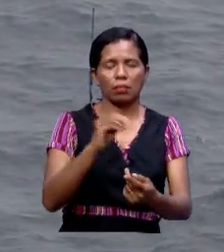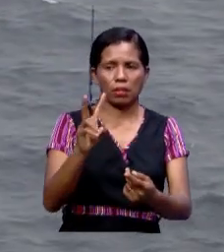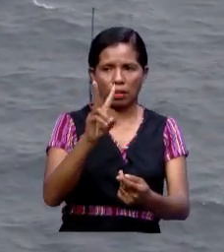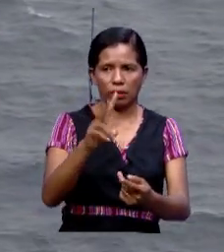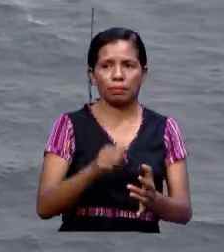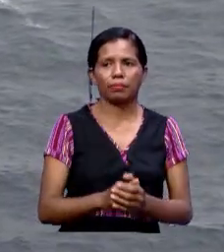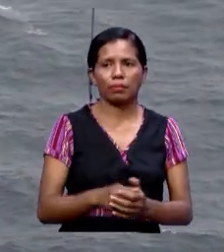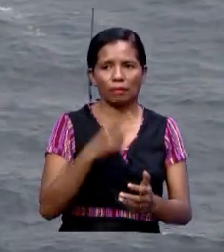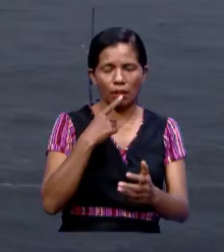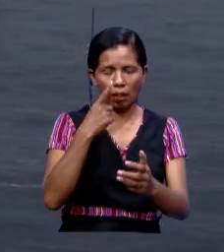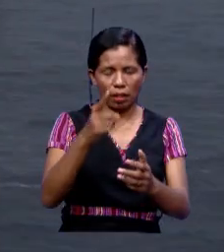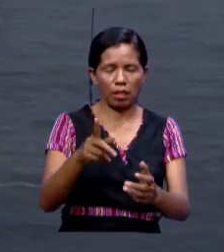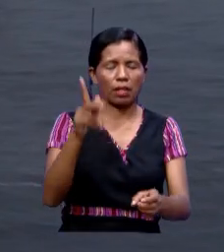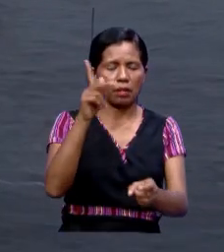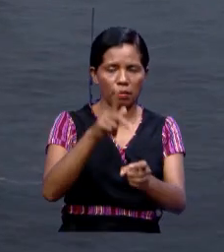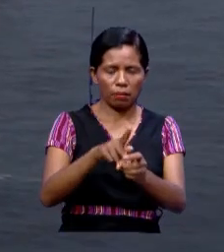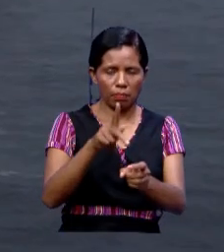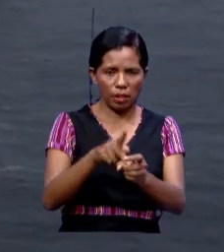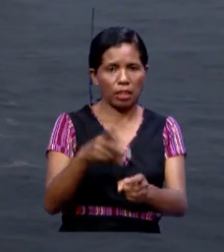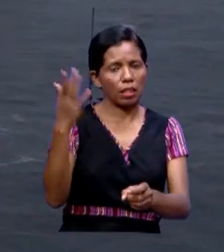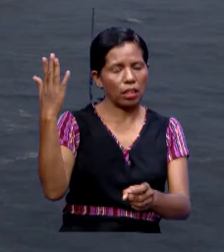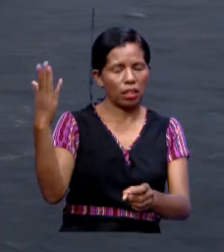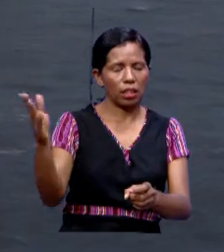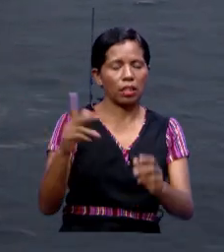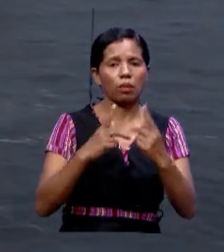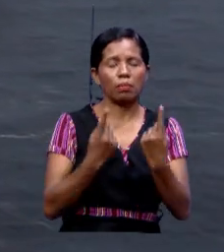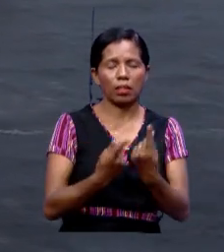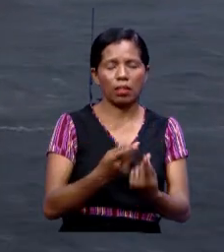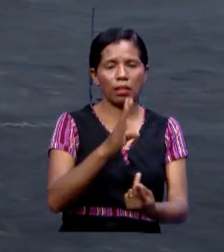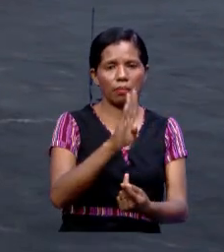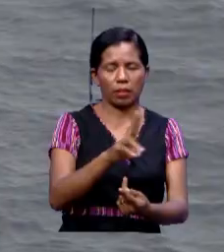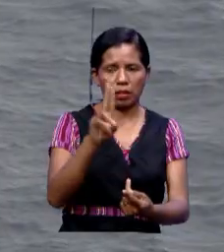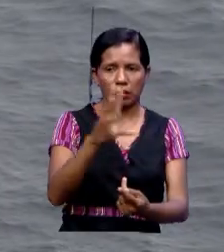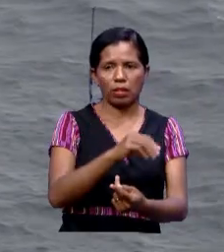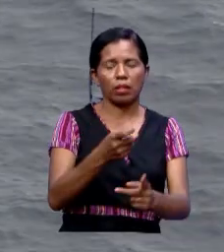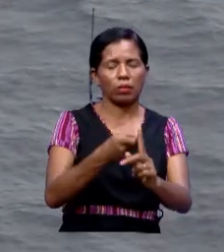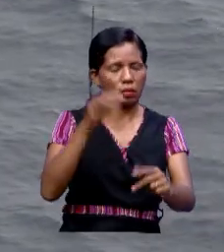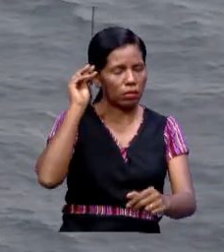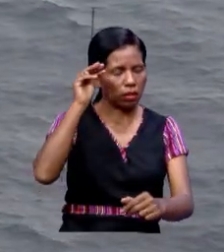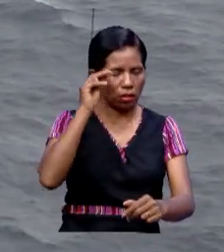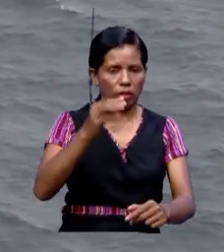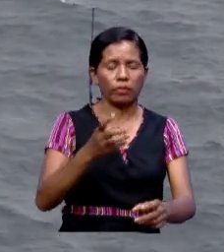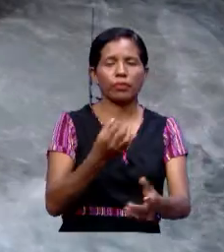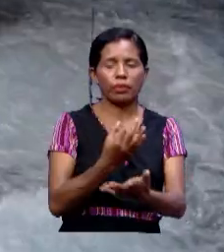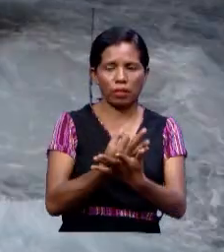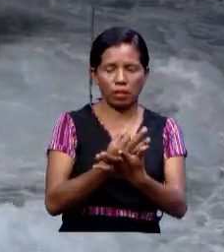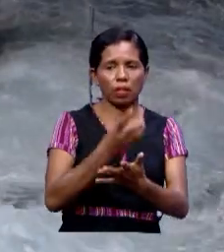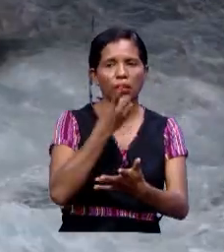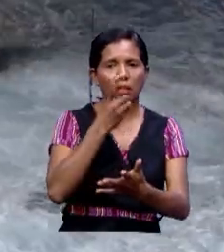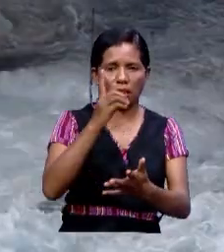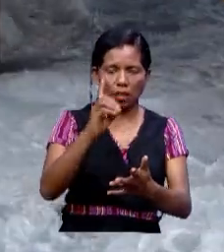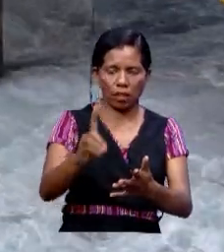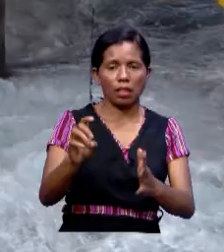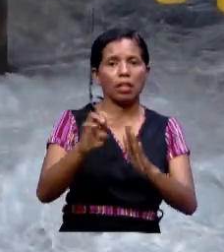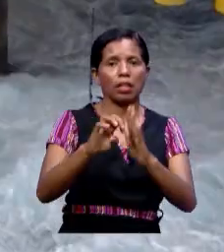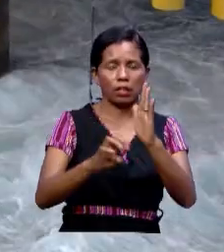ho desmantela saun mina iha kampu bayu undang Gubernur Timor Leste Rasik li husi Ministeru Finansas deklara estado Timor Leste seha